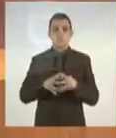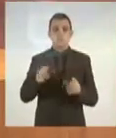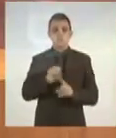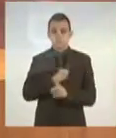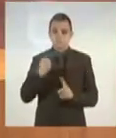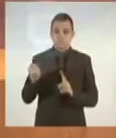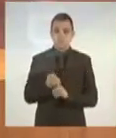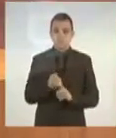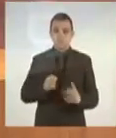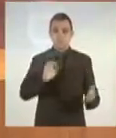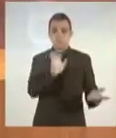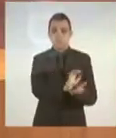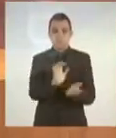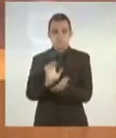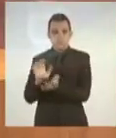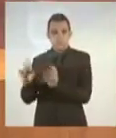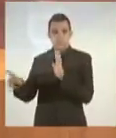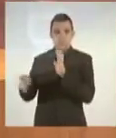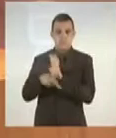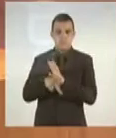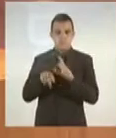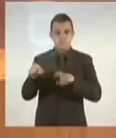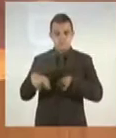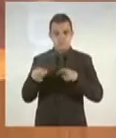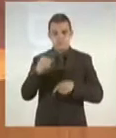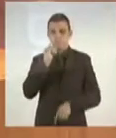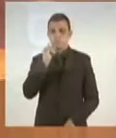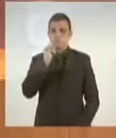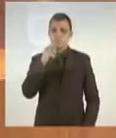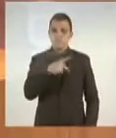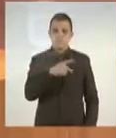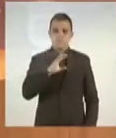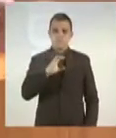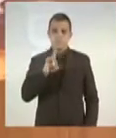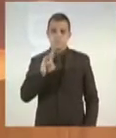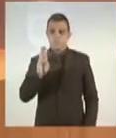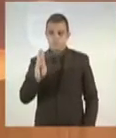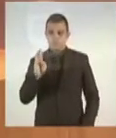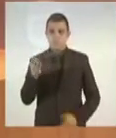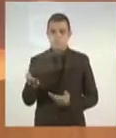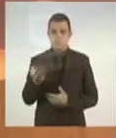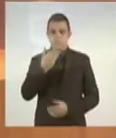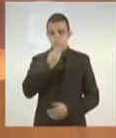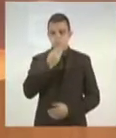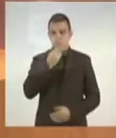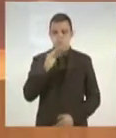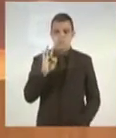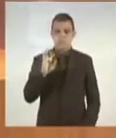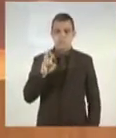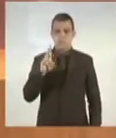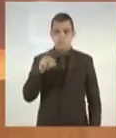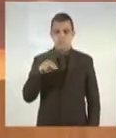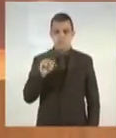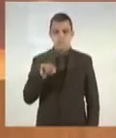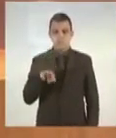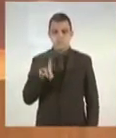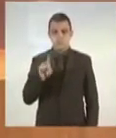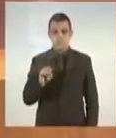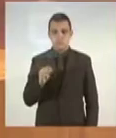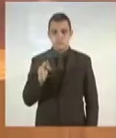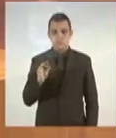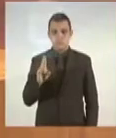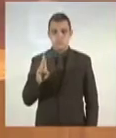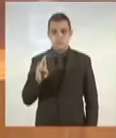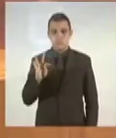o PCdoB, deputado Fernando Furtado, é um dos grandes parceiros da CUT, do Partido